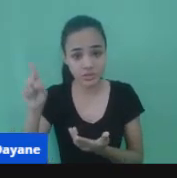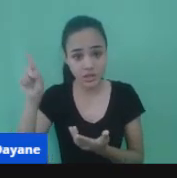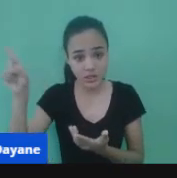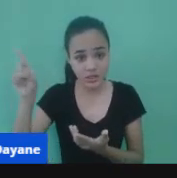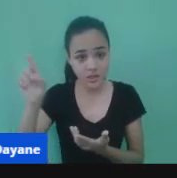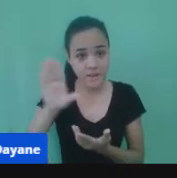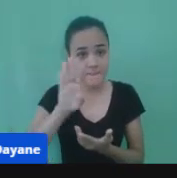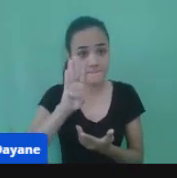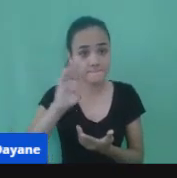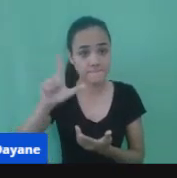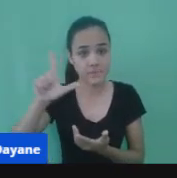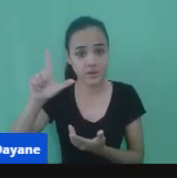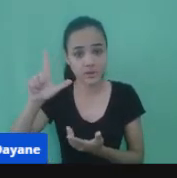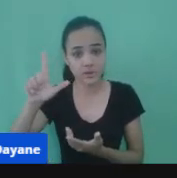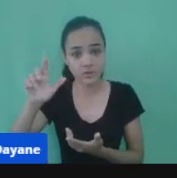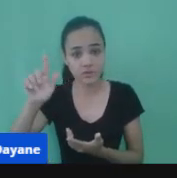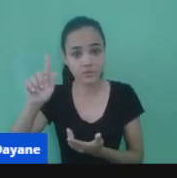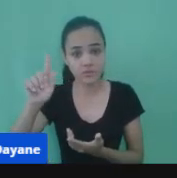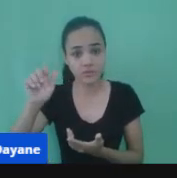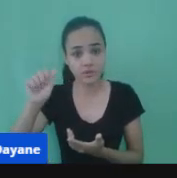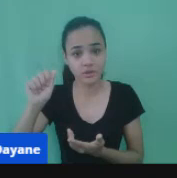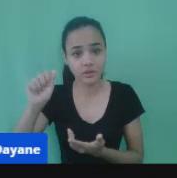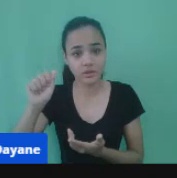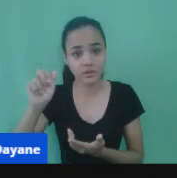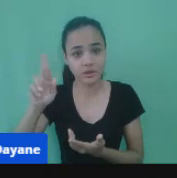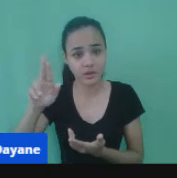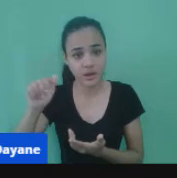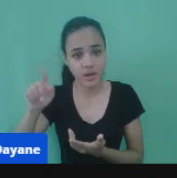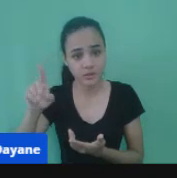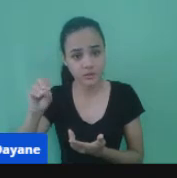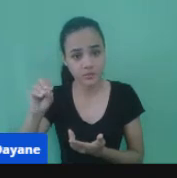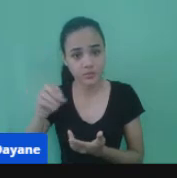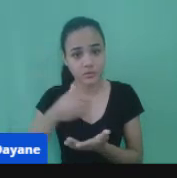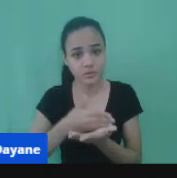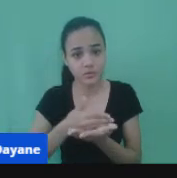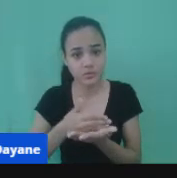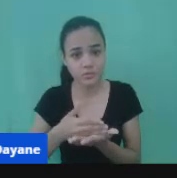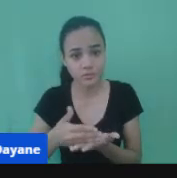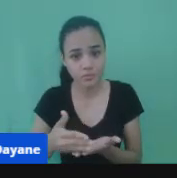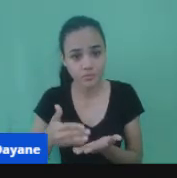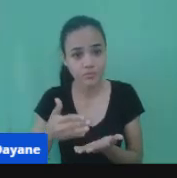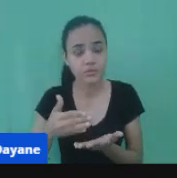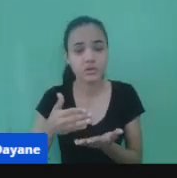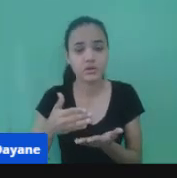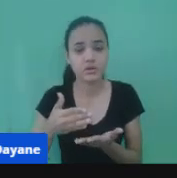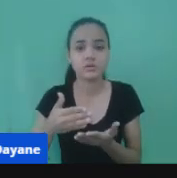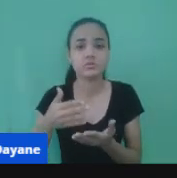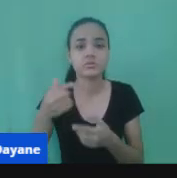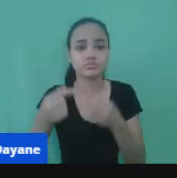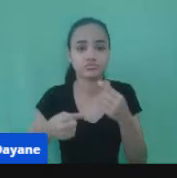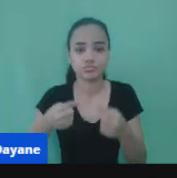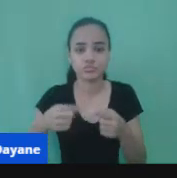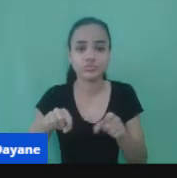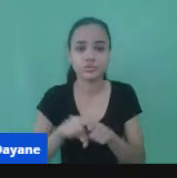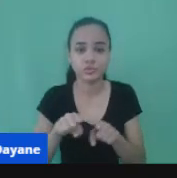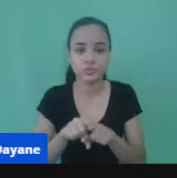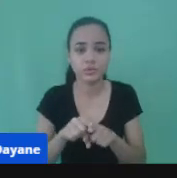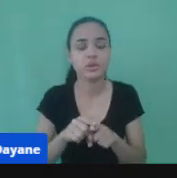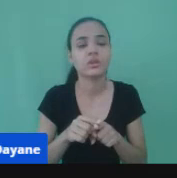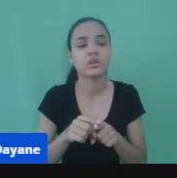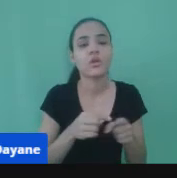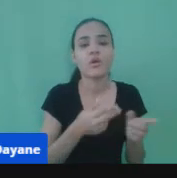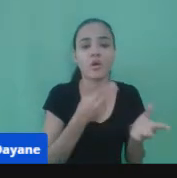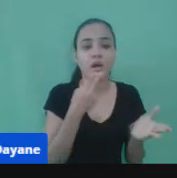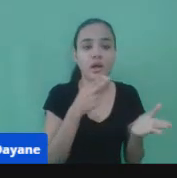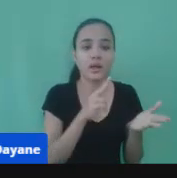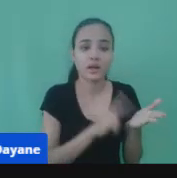eu falo desse programa, eu vou fazer diversas ações. Uma dessas ações é a Carta de Belgrado. Então, começa a chamar a